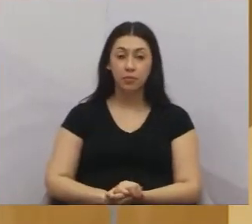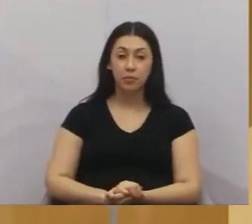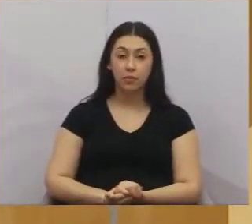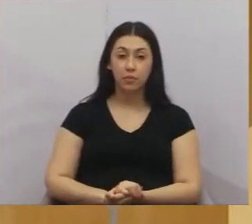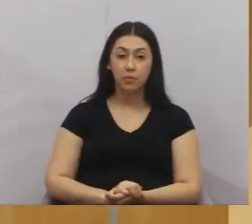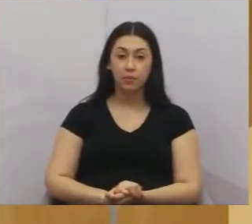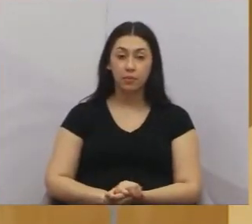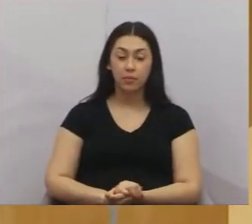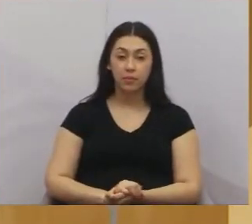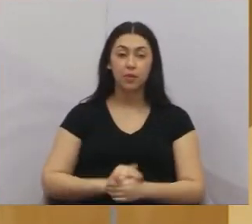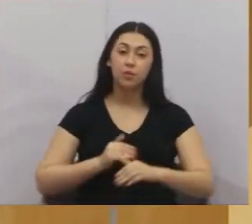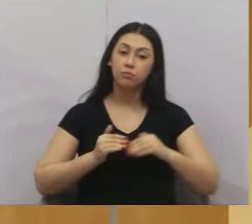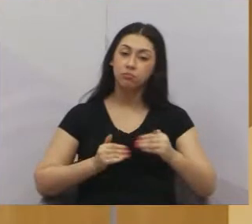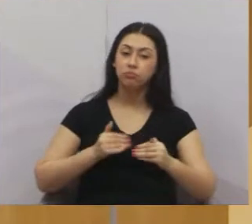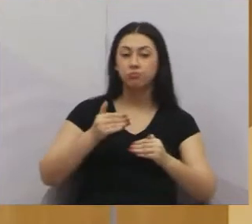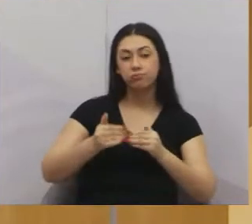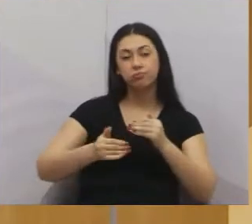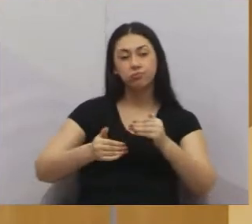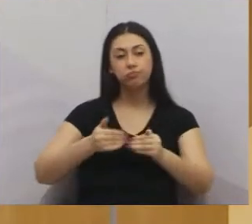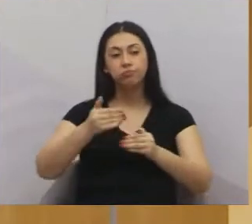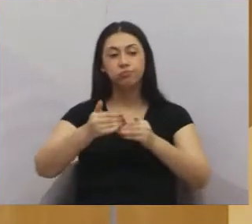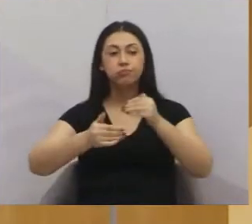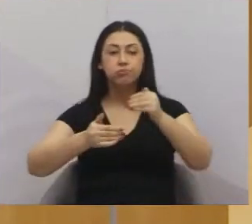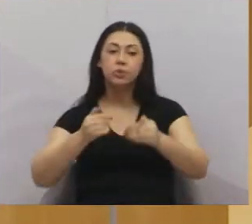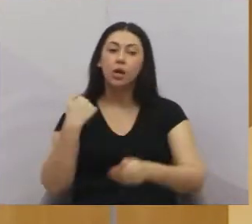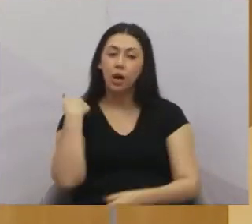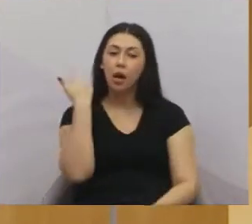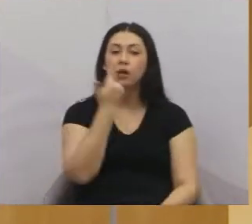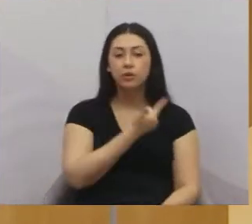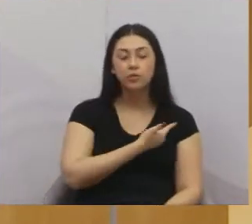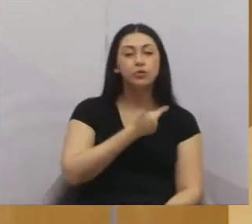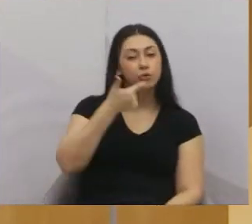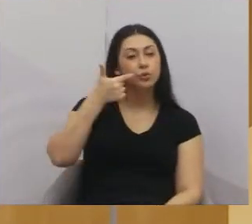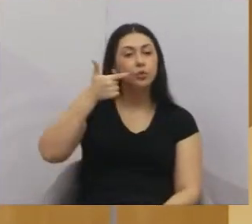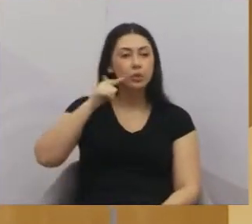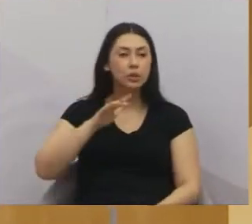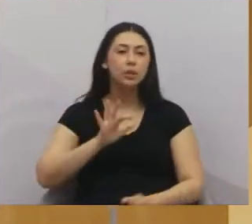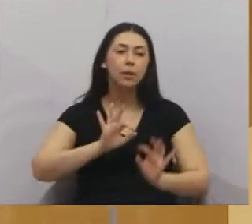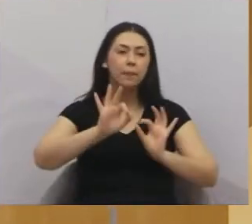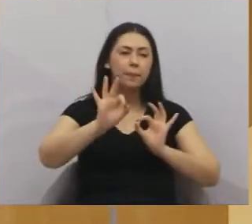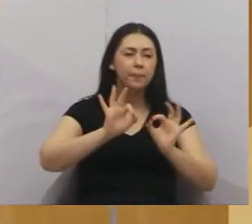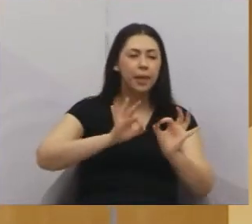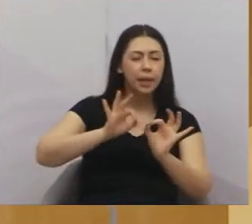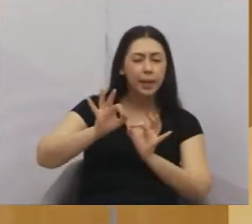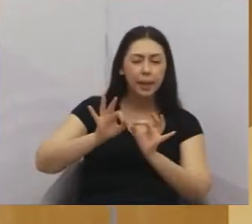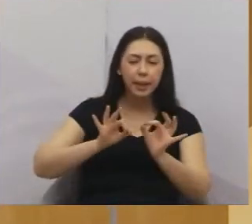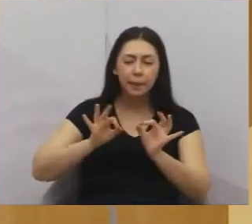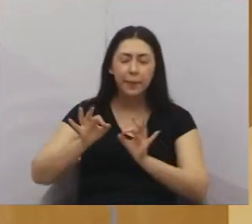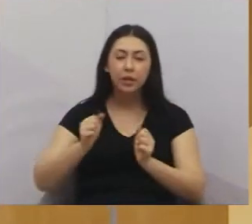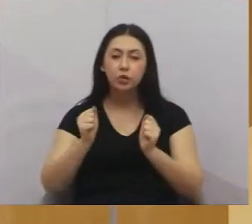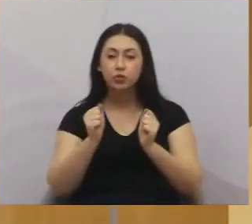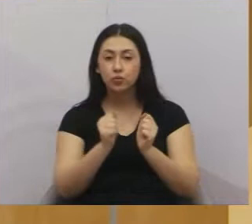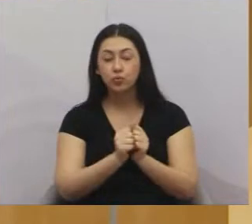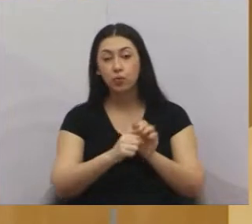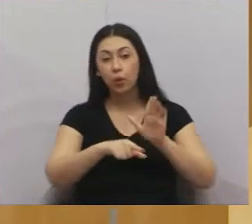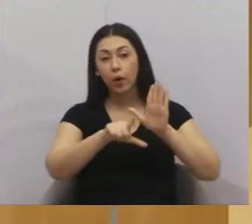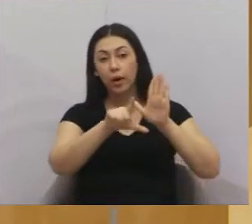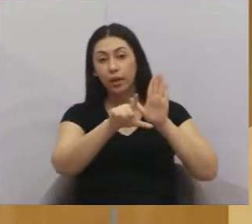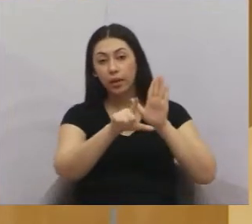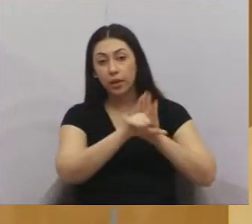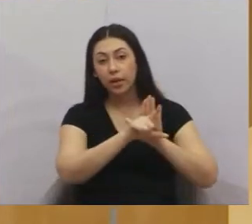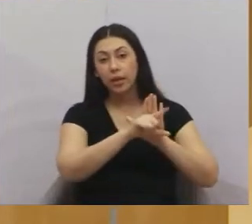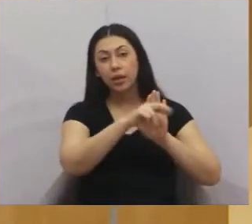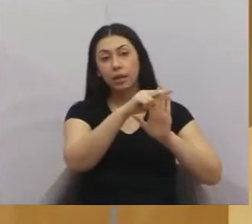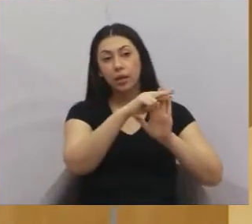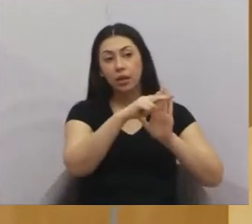que, com o passar do tempo, a gente venha tendo um refinamento através da LDO, que é a Lei de